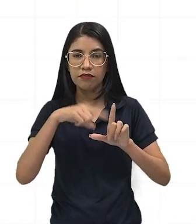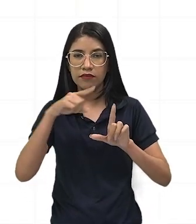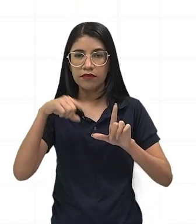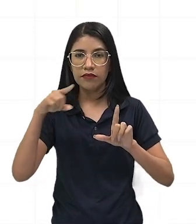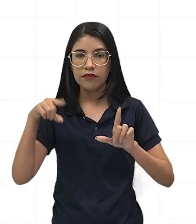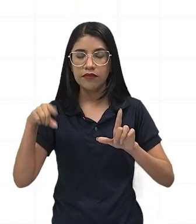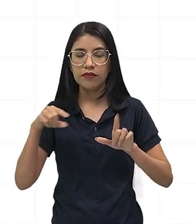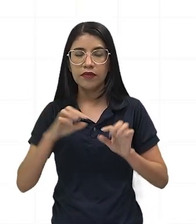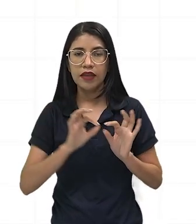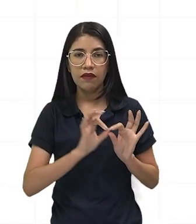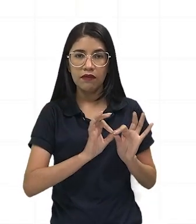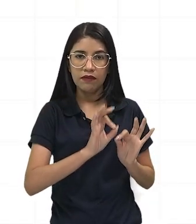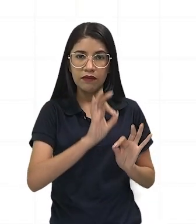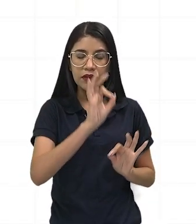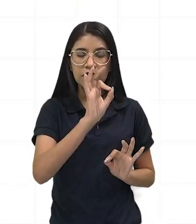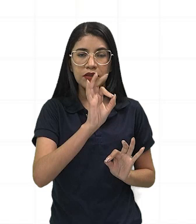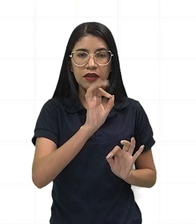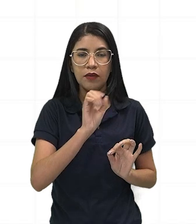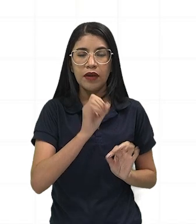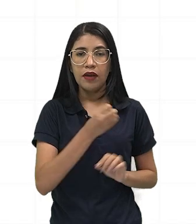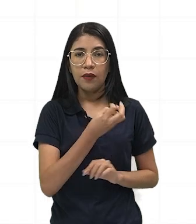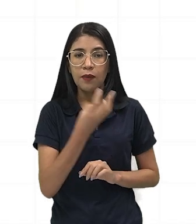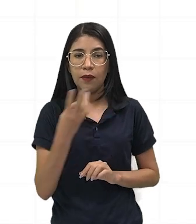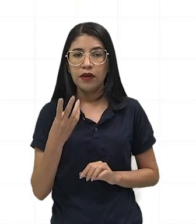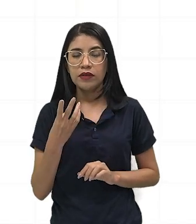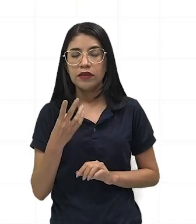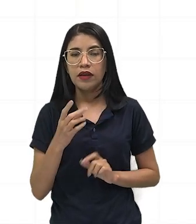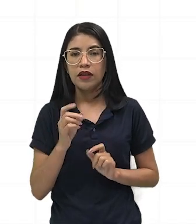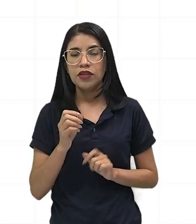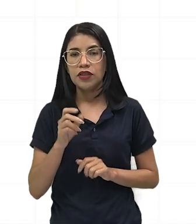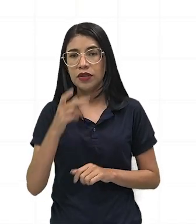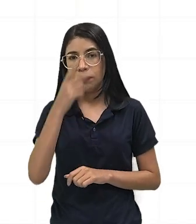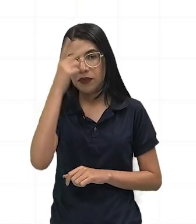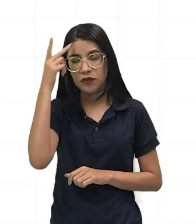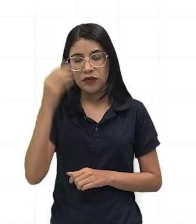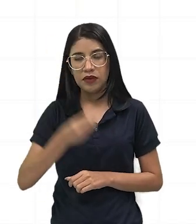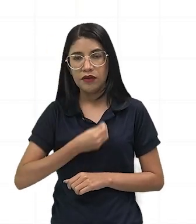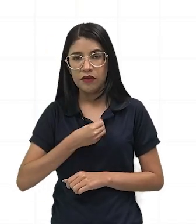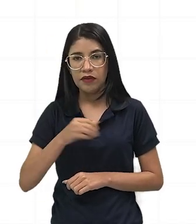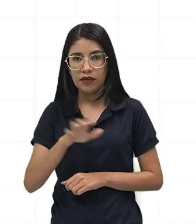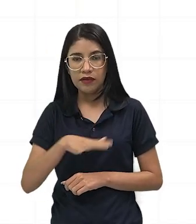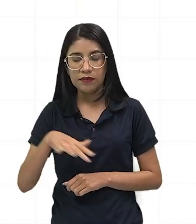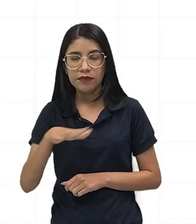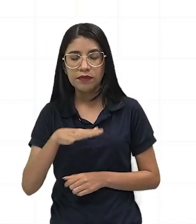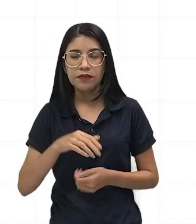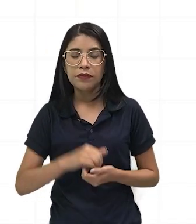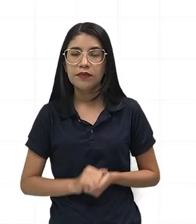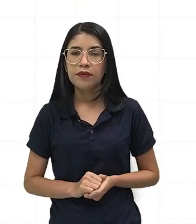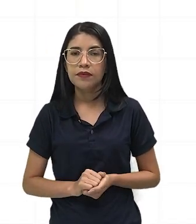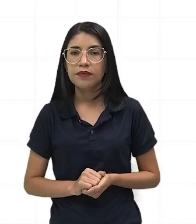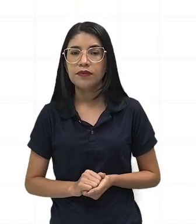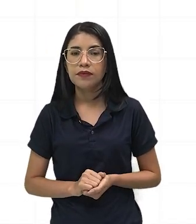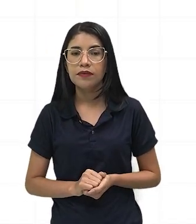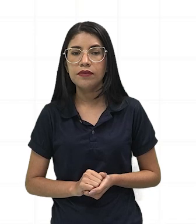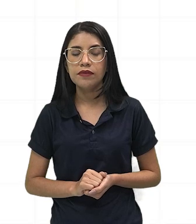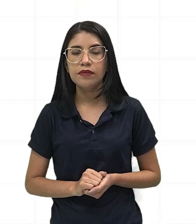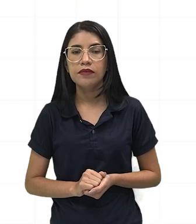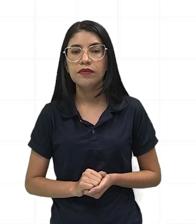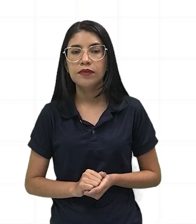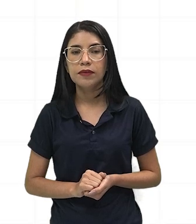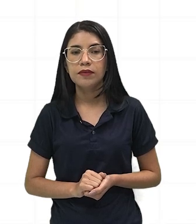Ó, lembrando na vertical, né? A quantidade aqui de indivíduos. Então nós temos aqui